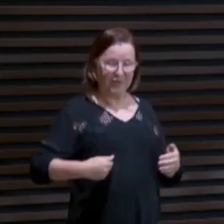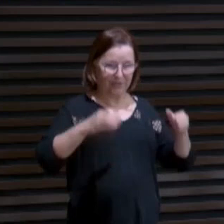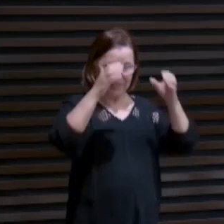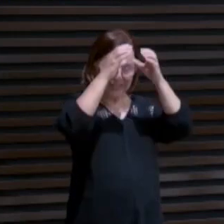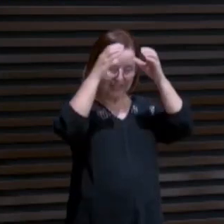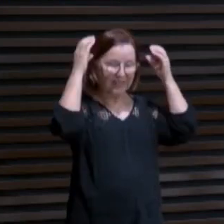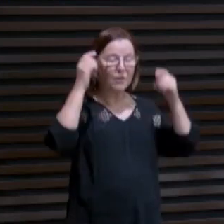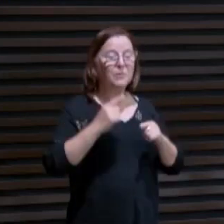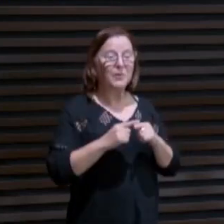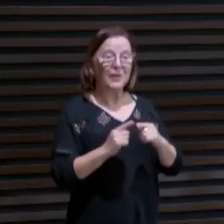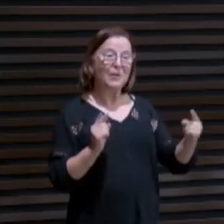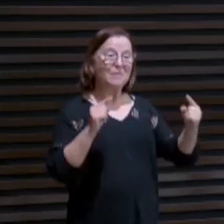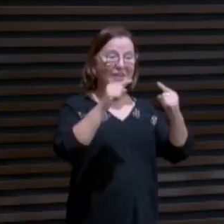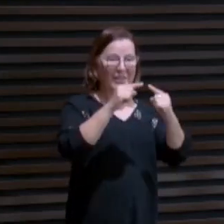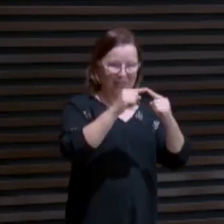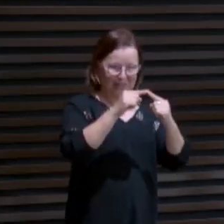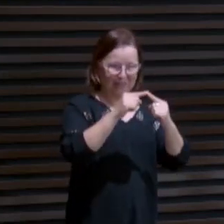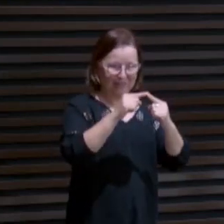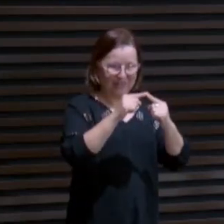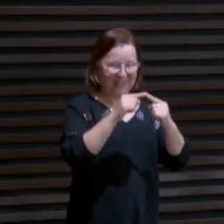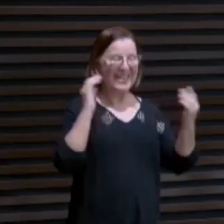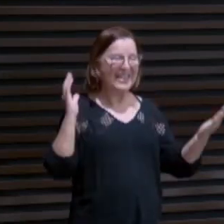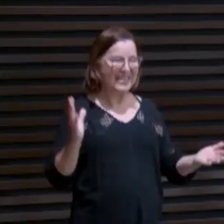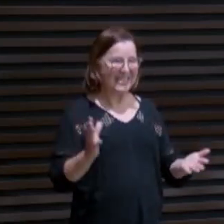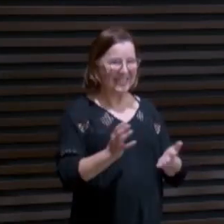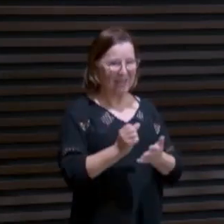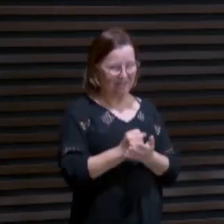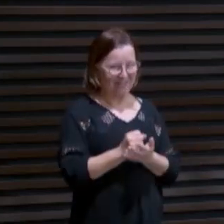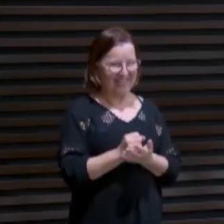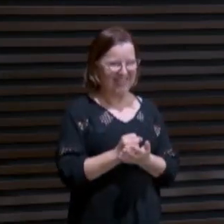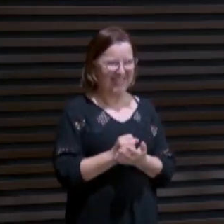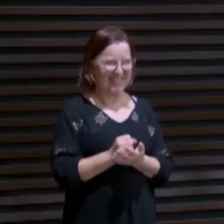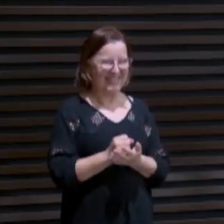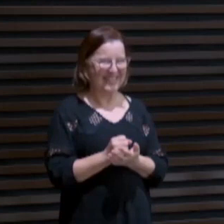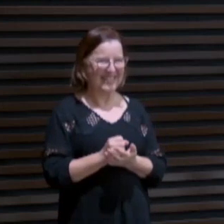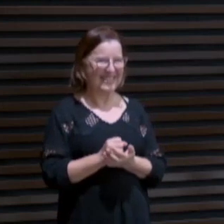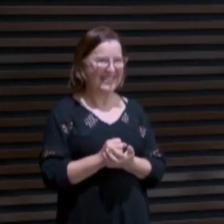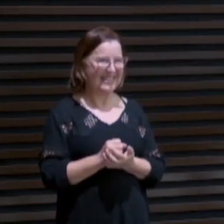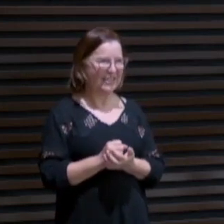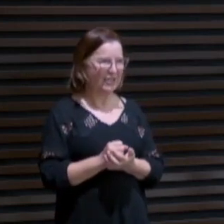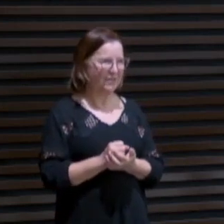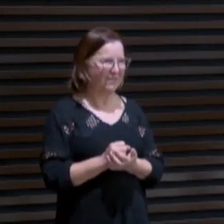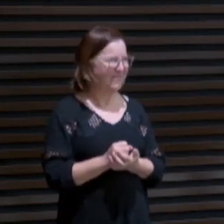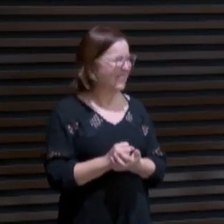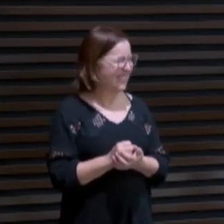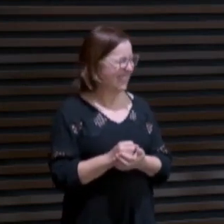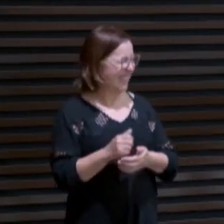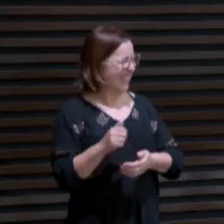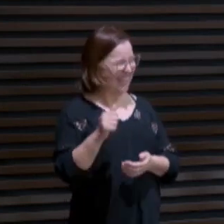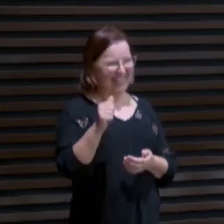como finalidade salvar a Adenir. Ela sorriu agora.